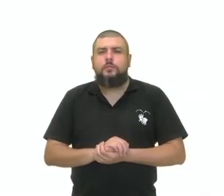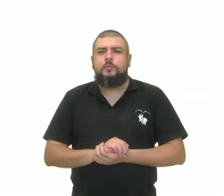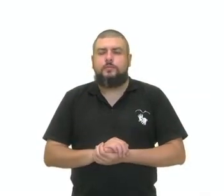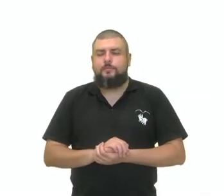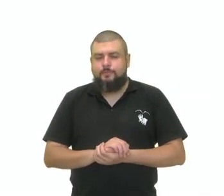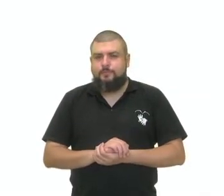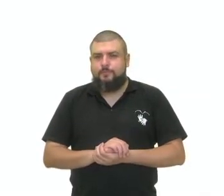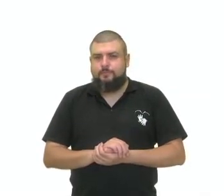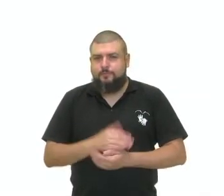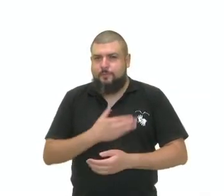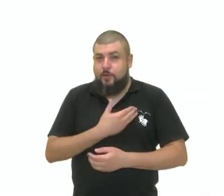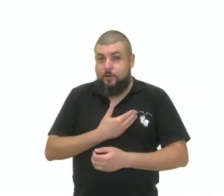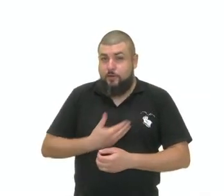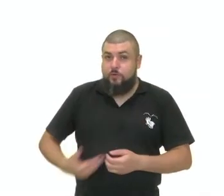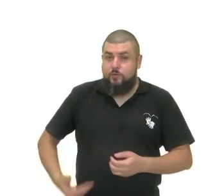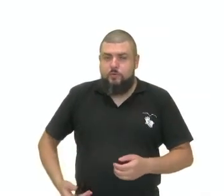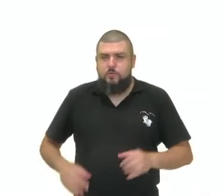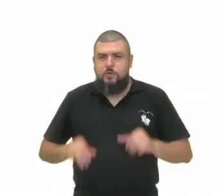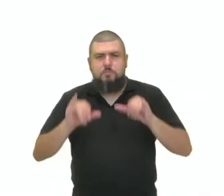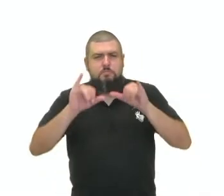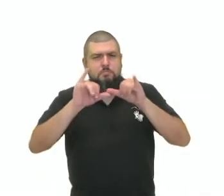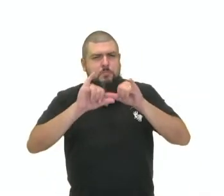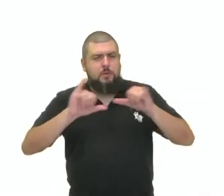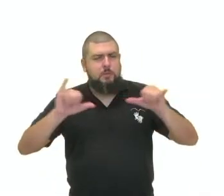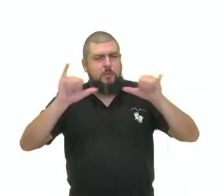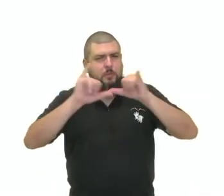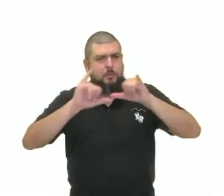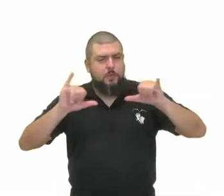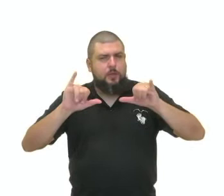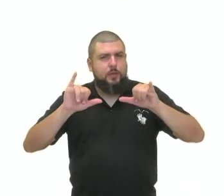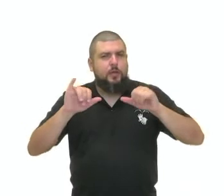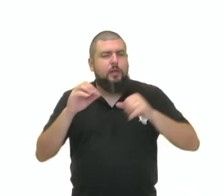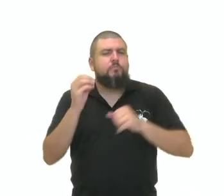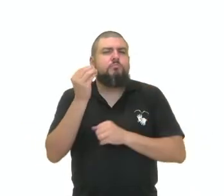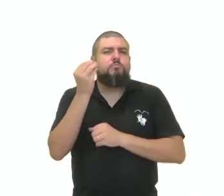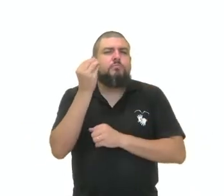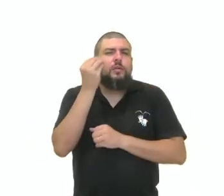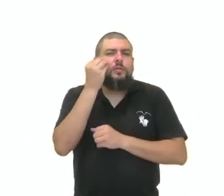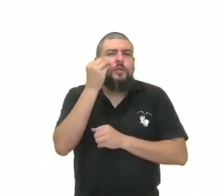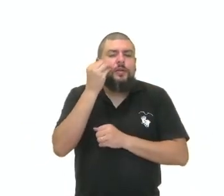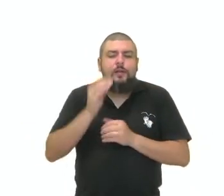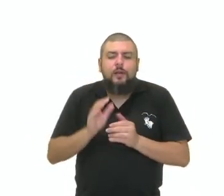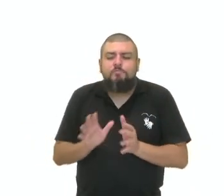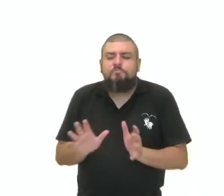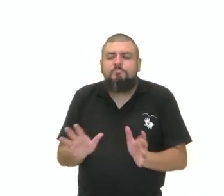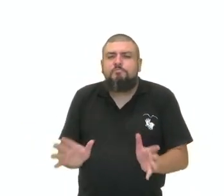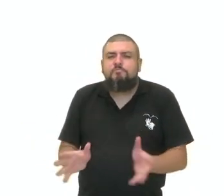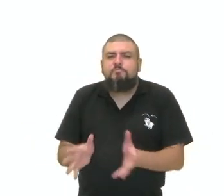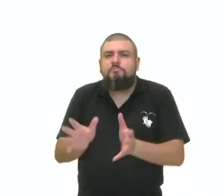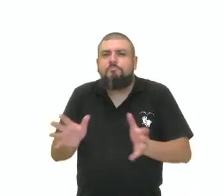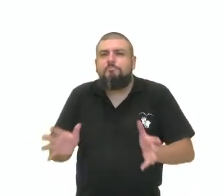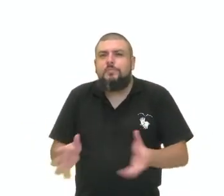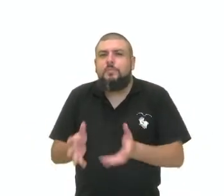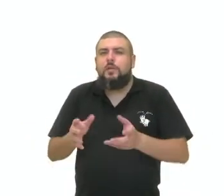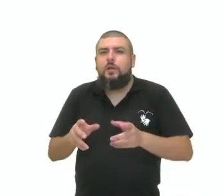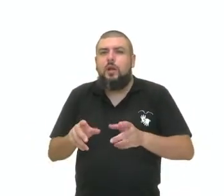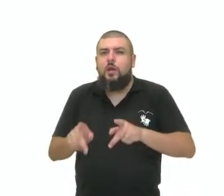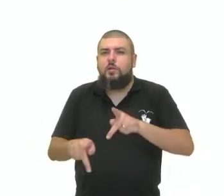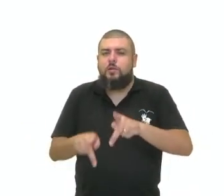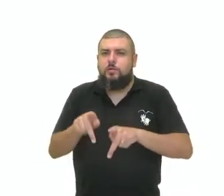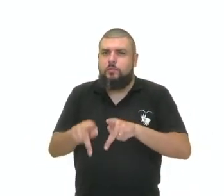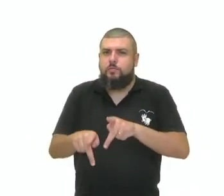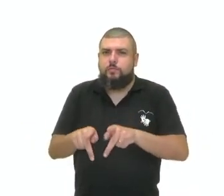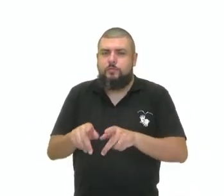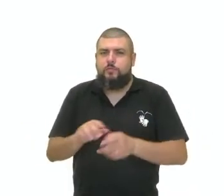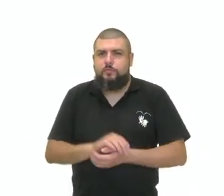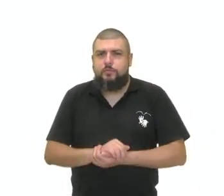intensivo da propaganda e da divulgação dessas grandes obras, o governo procurava criar um clima de otimismo quanto ao futuro econômico do Brasil e a gestão do